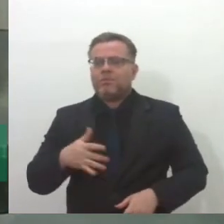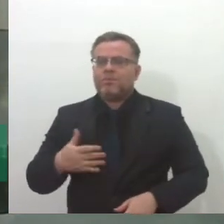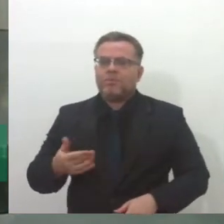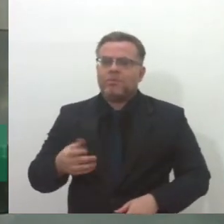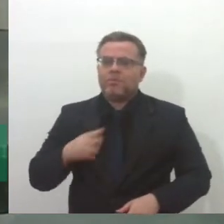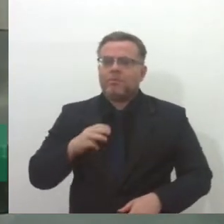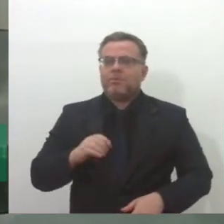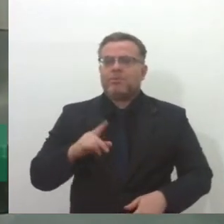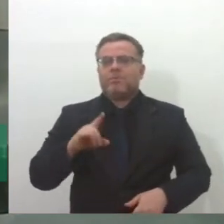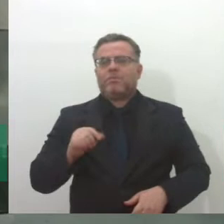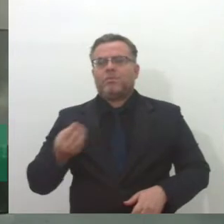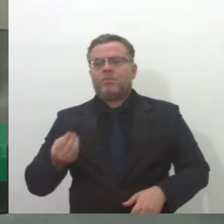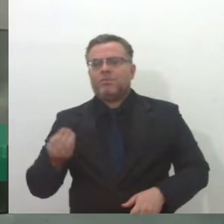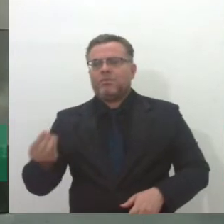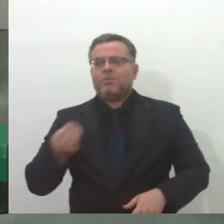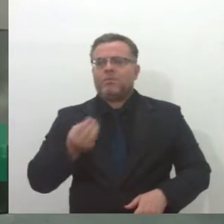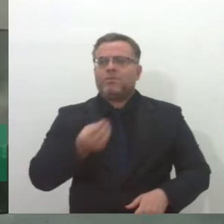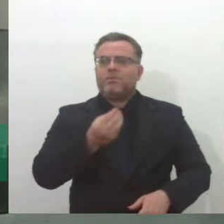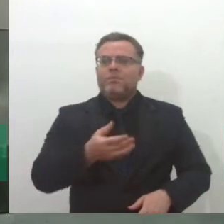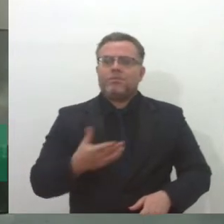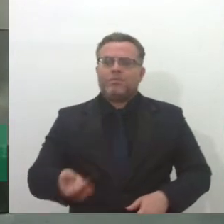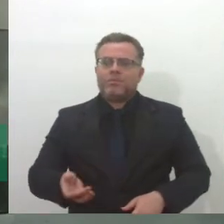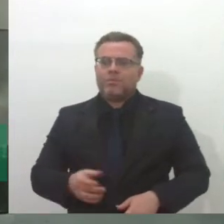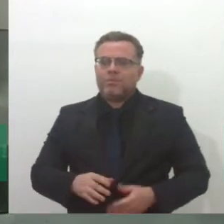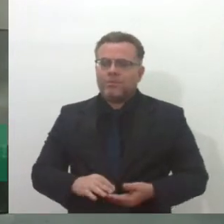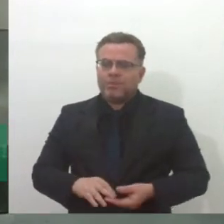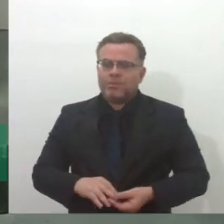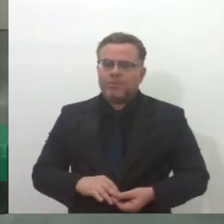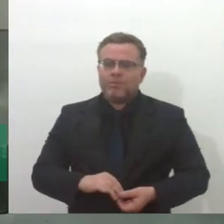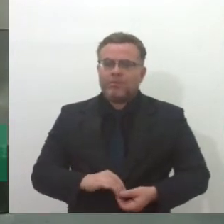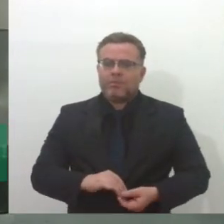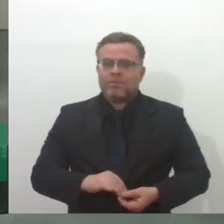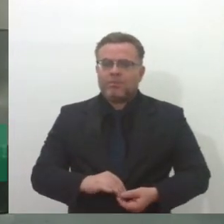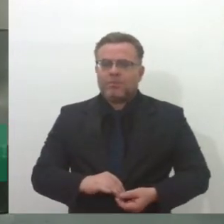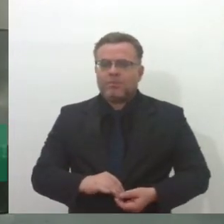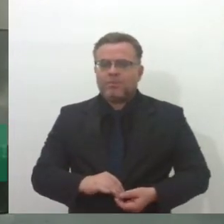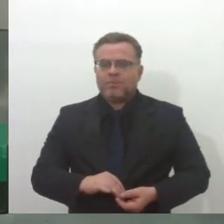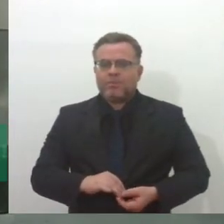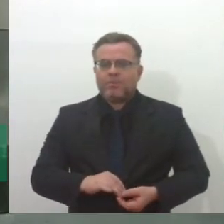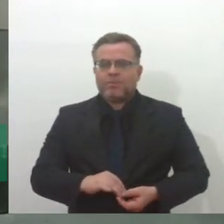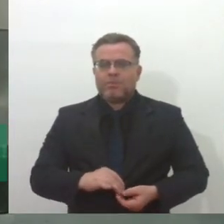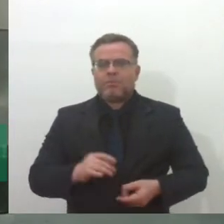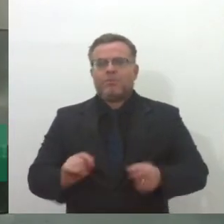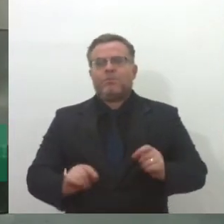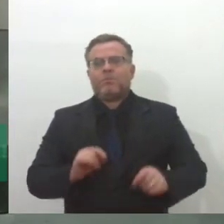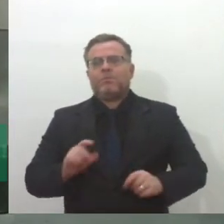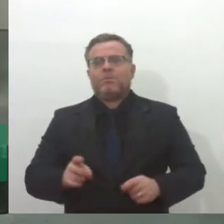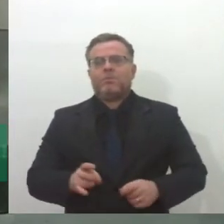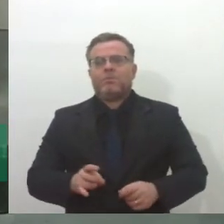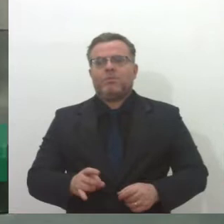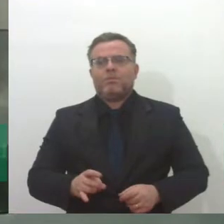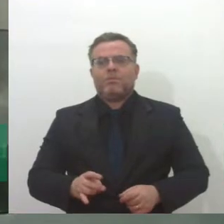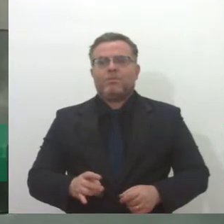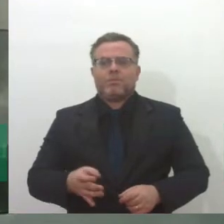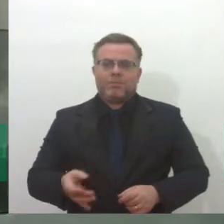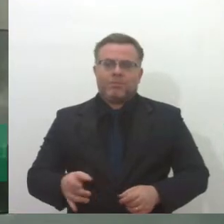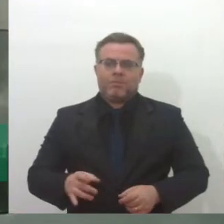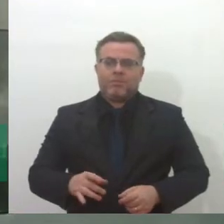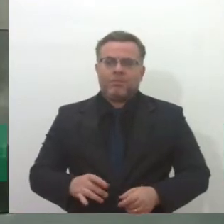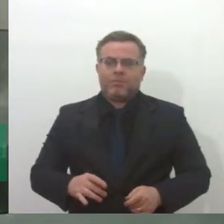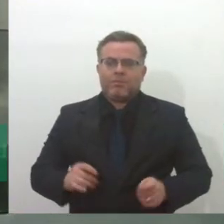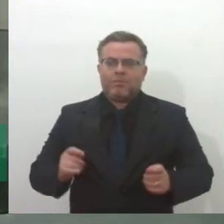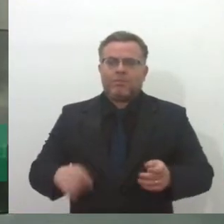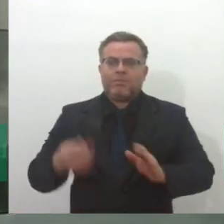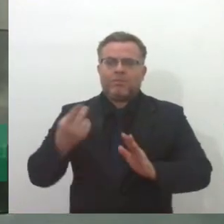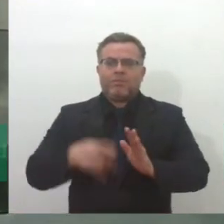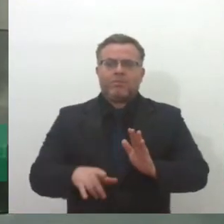devolução? Então, a estimativa da ANEEL é que, aprovado o projeto de lei, porque ele ainda